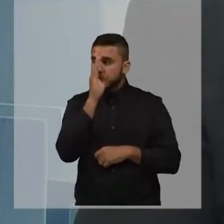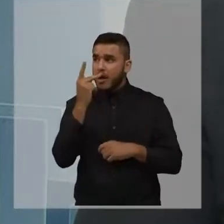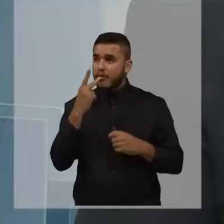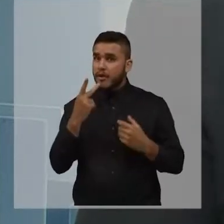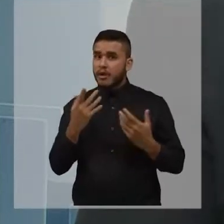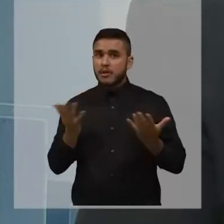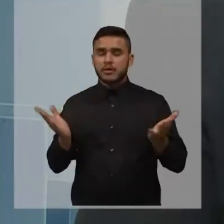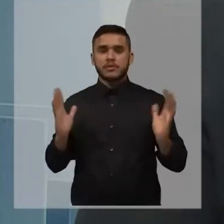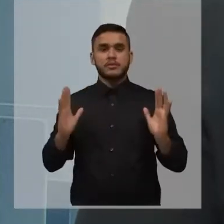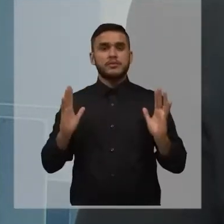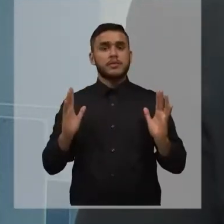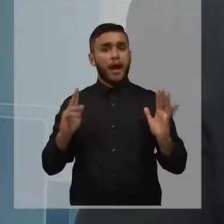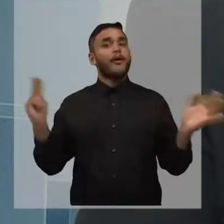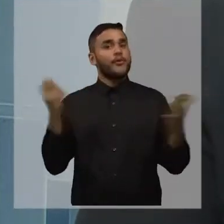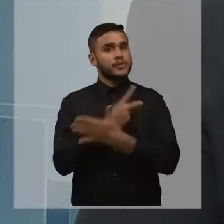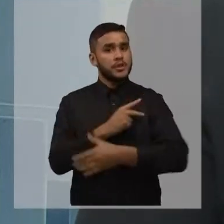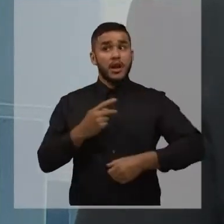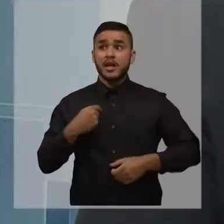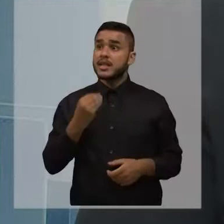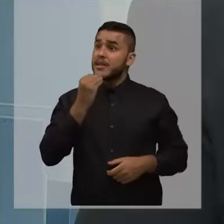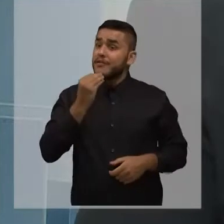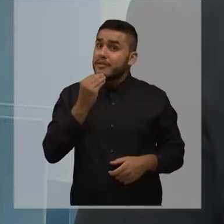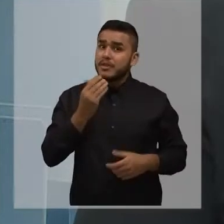para a cruz. Né?